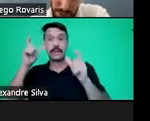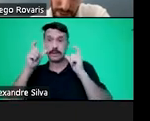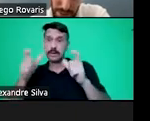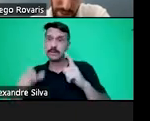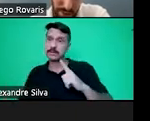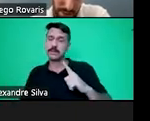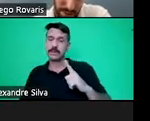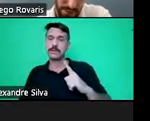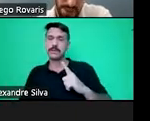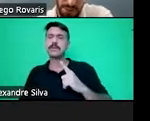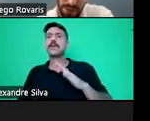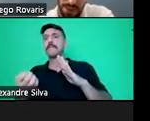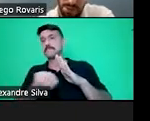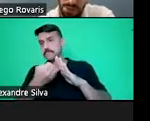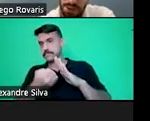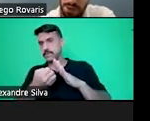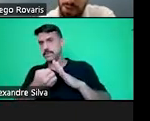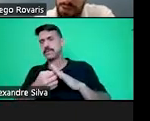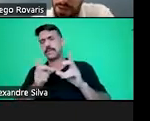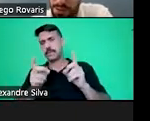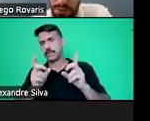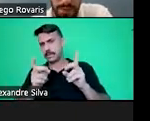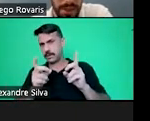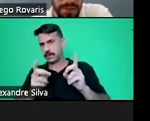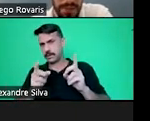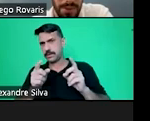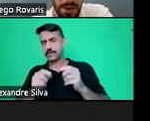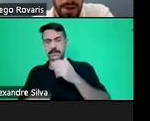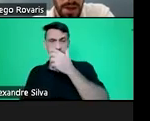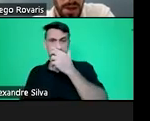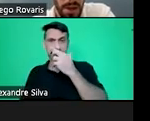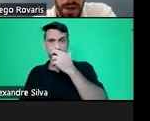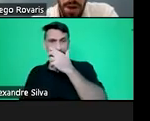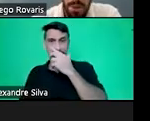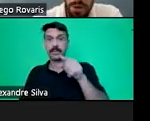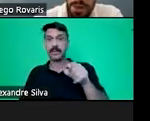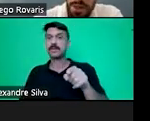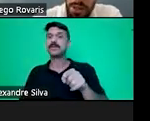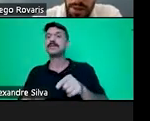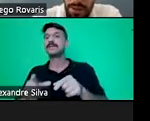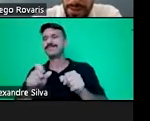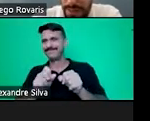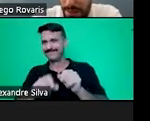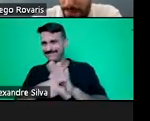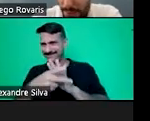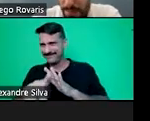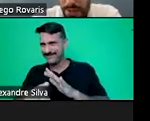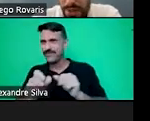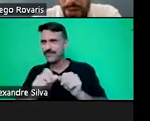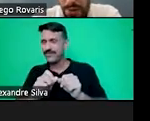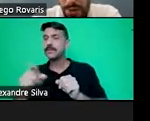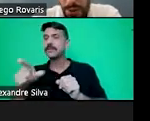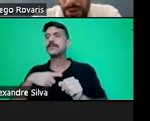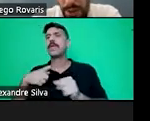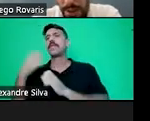tem empresas vendendo esse tipo de ferramenta. Uma coisa que a gente quer fazer